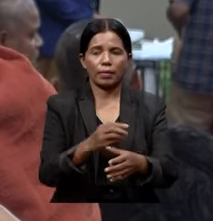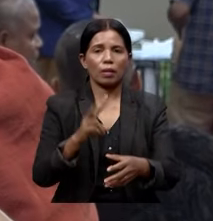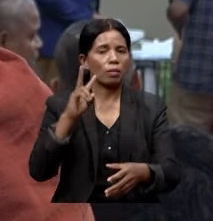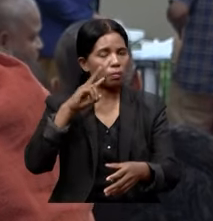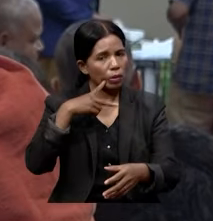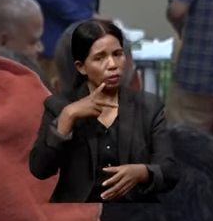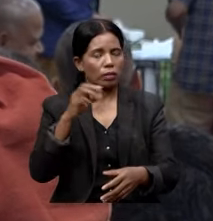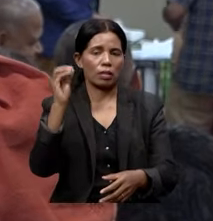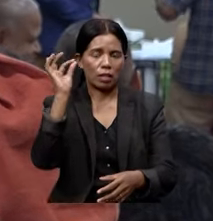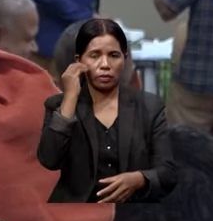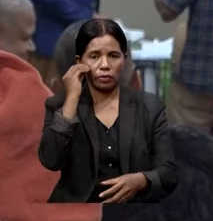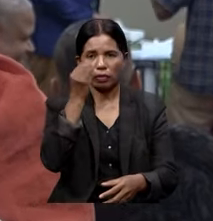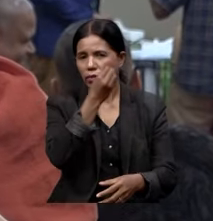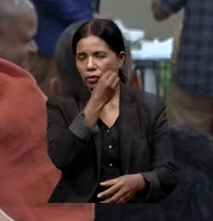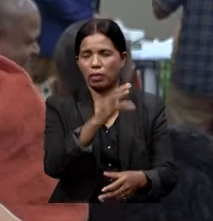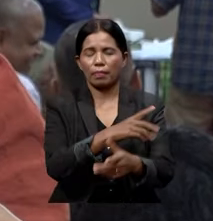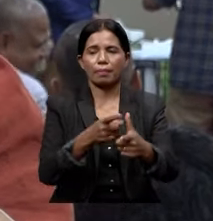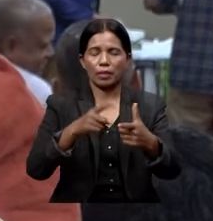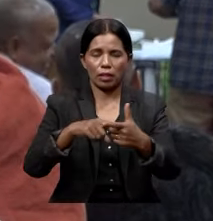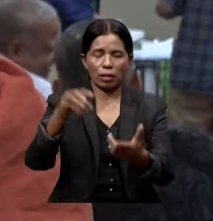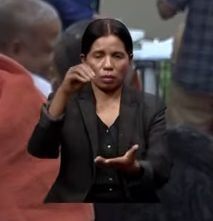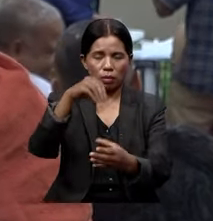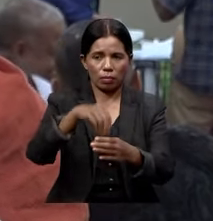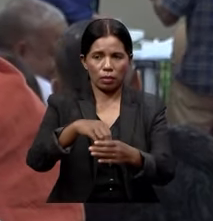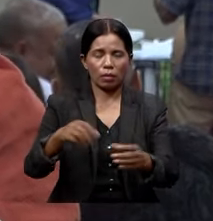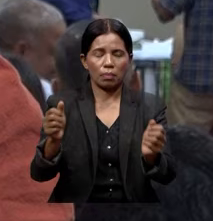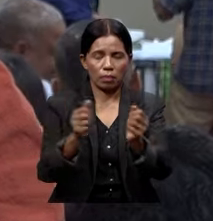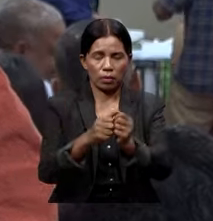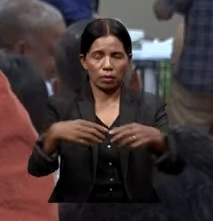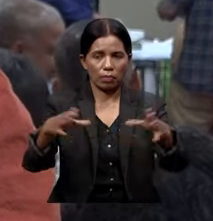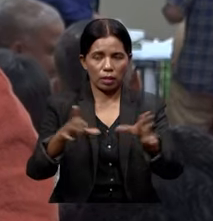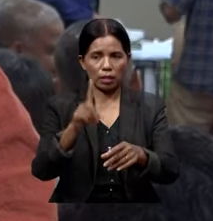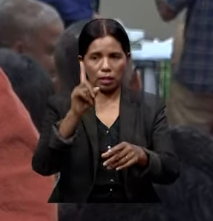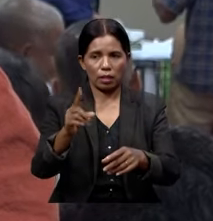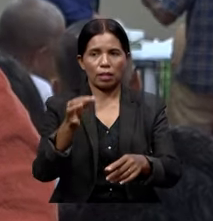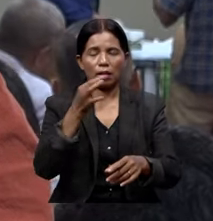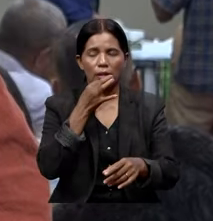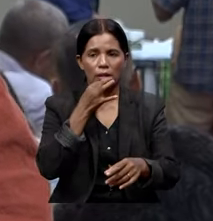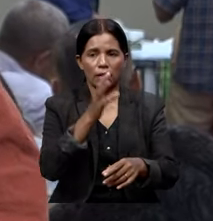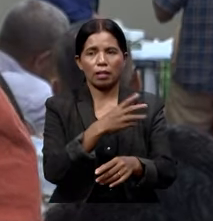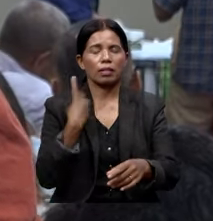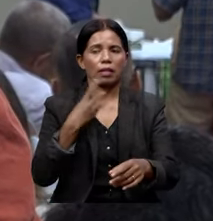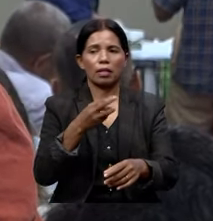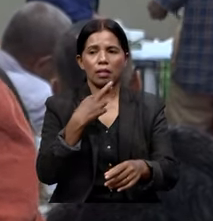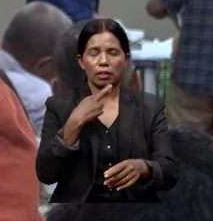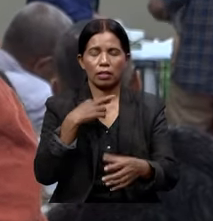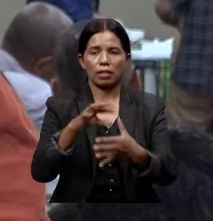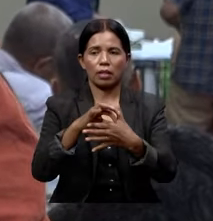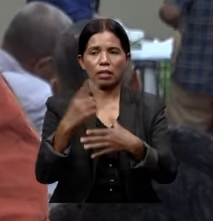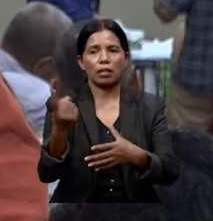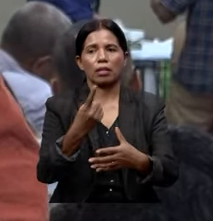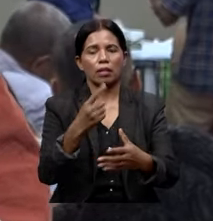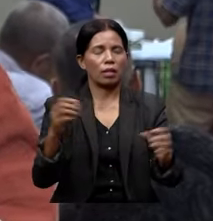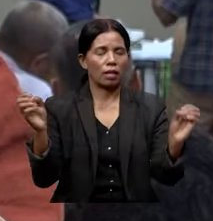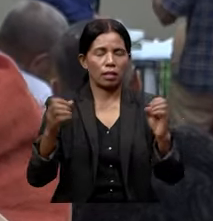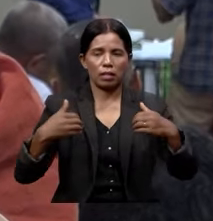sana ere tipu sana precisa tu completa ia bikang ida hamutu quando ai han ne ita hasai tahang etu onande menu sela